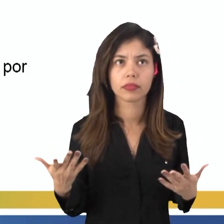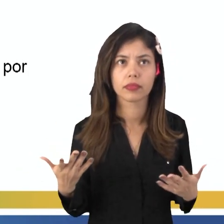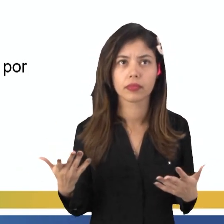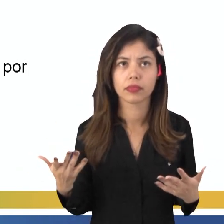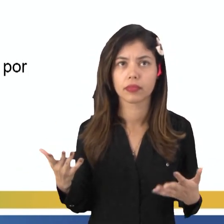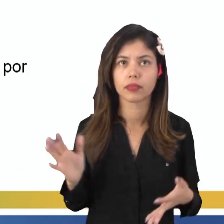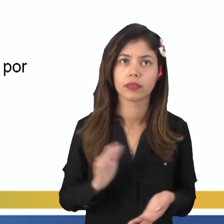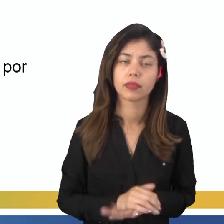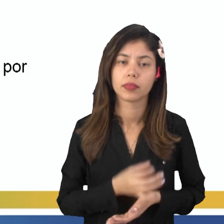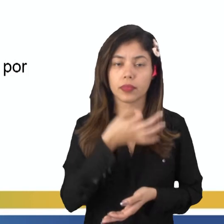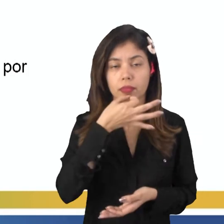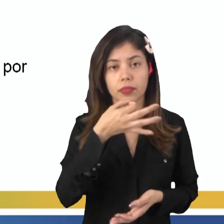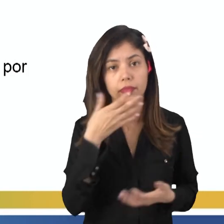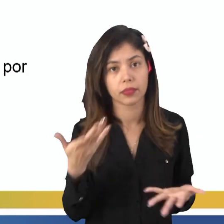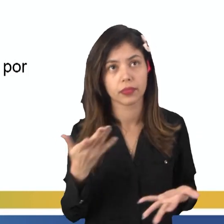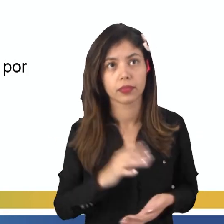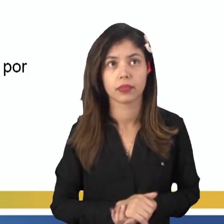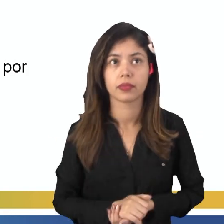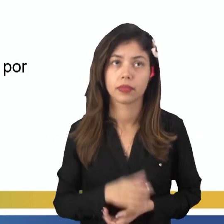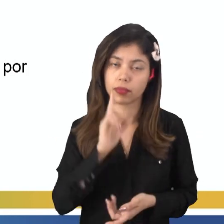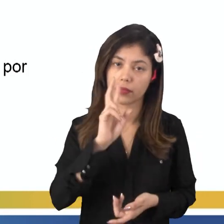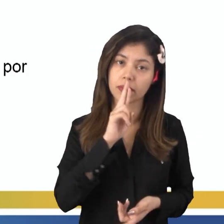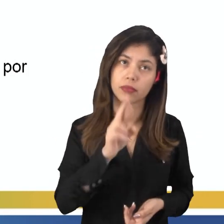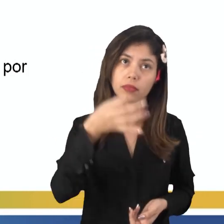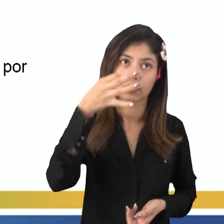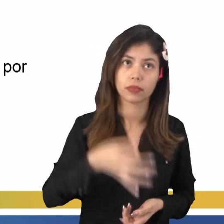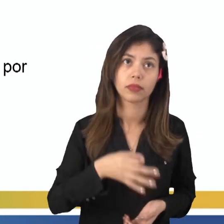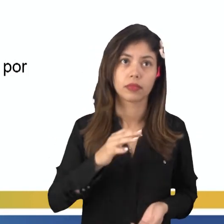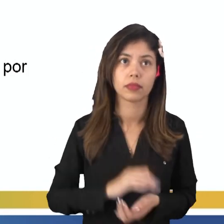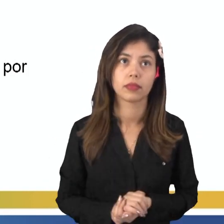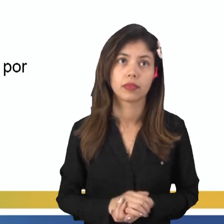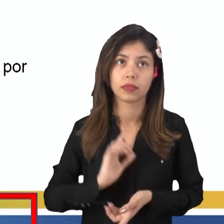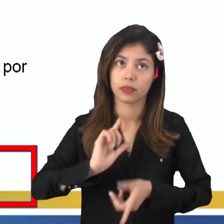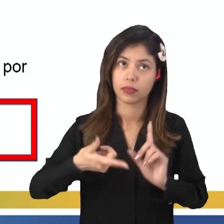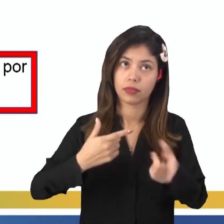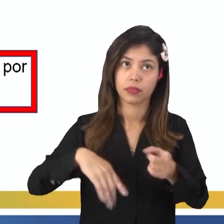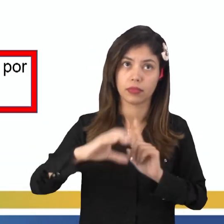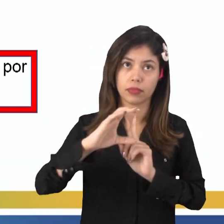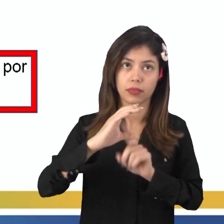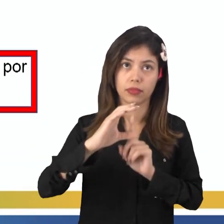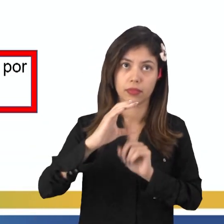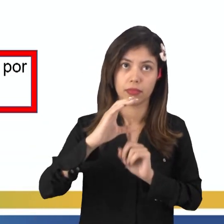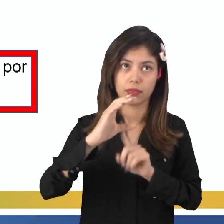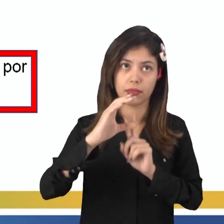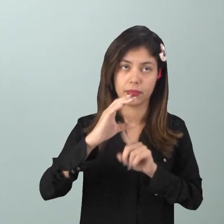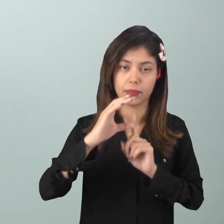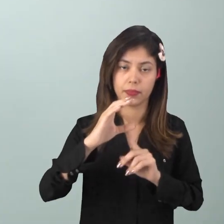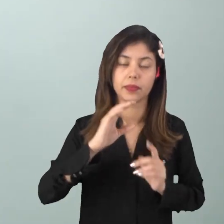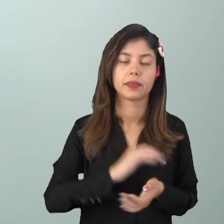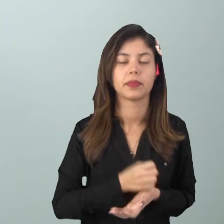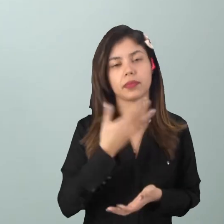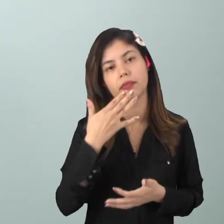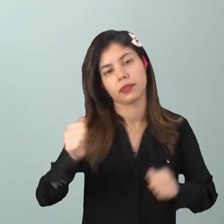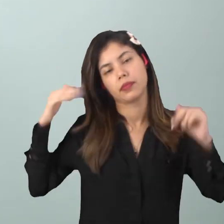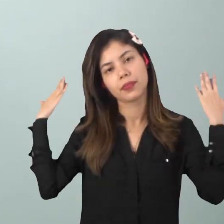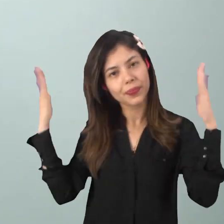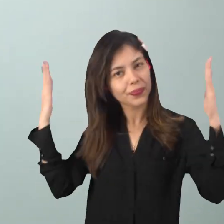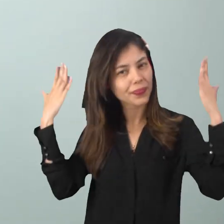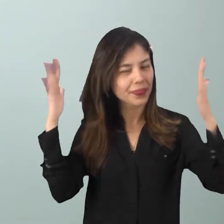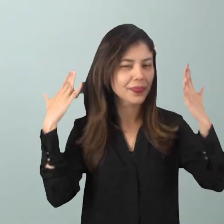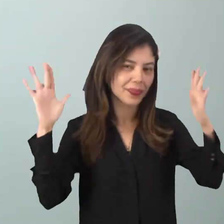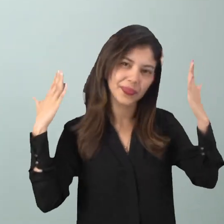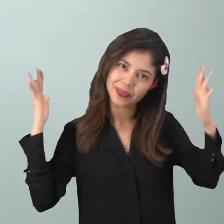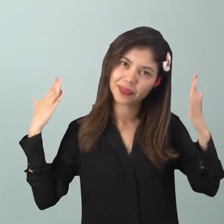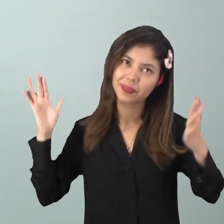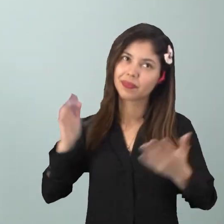a escolha da sua opção, então? A resposta certa é letra C!